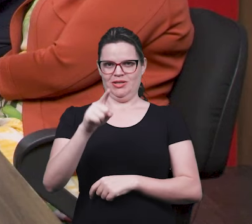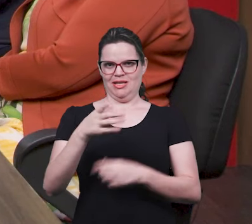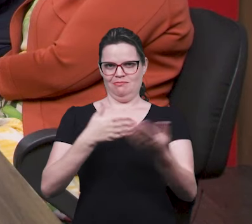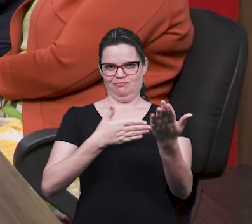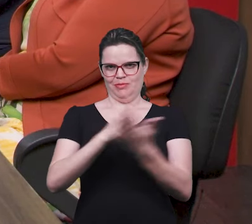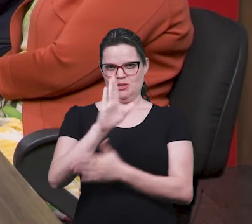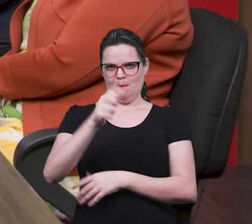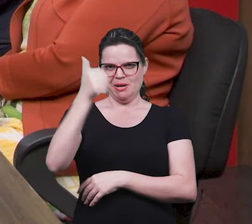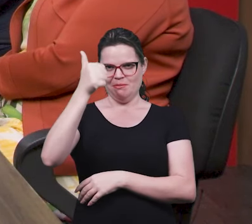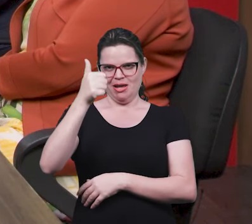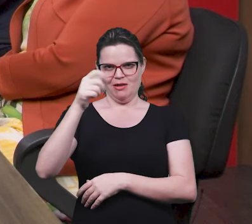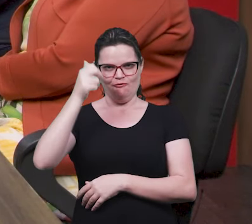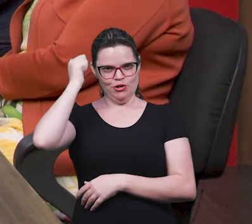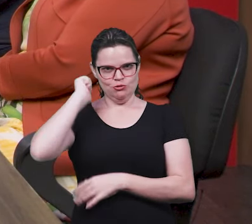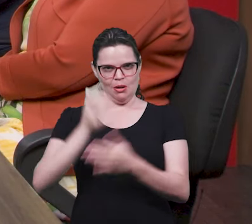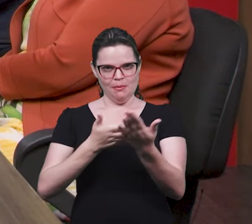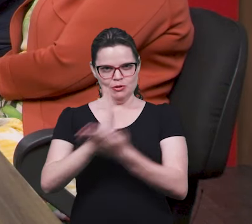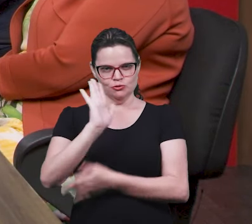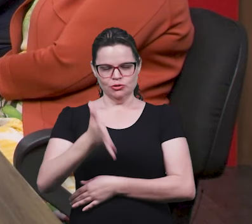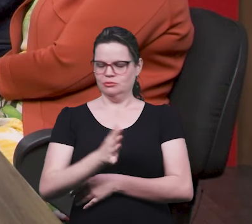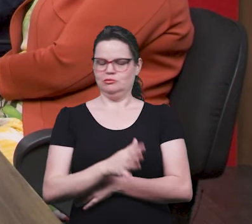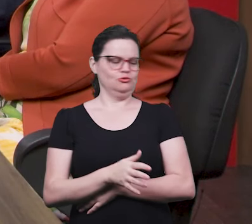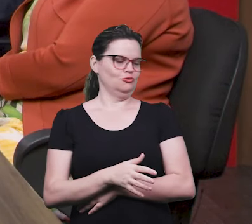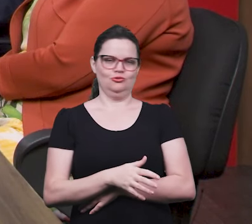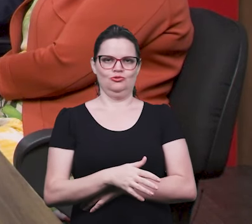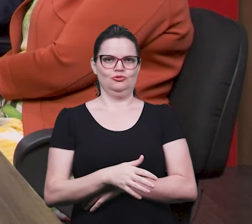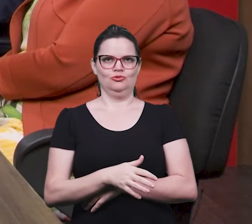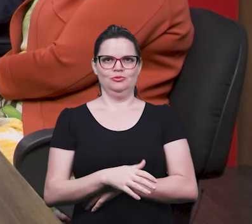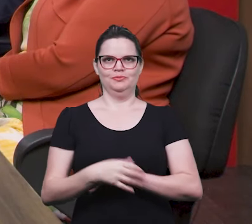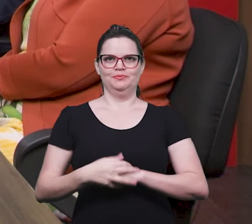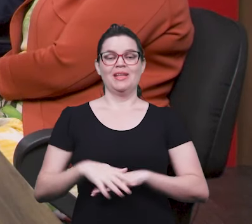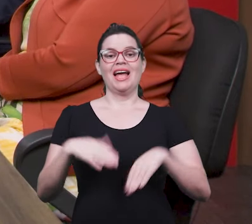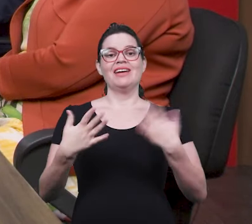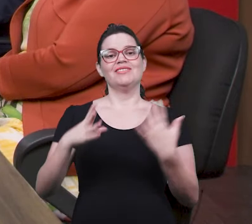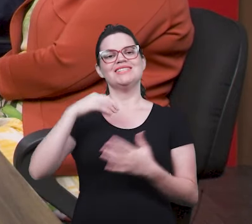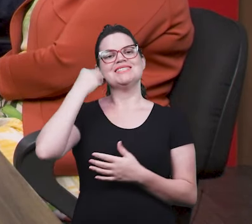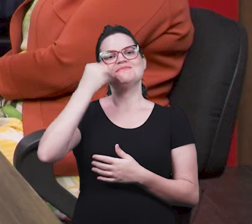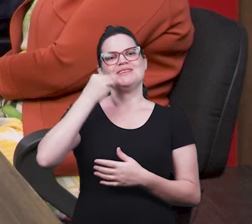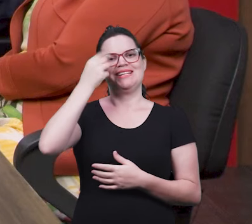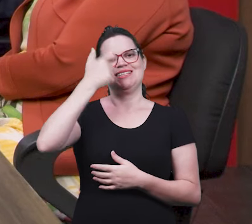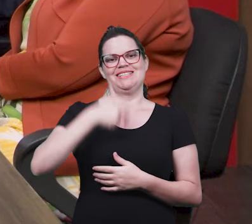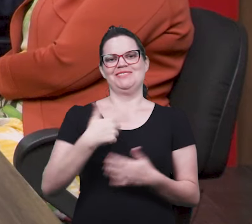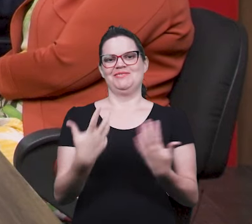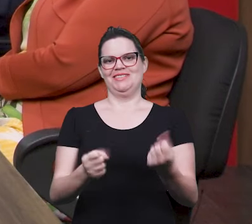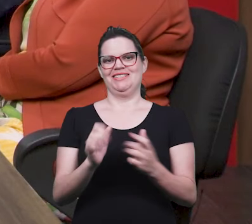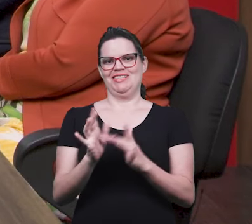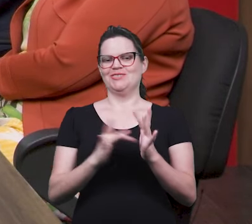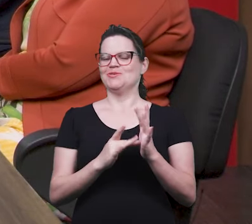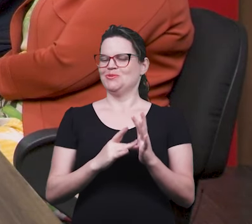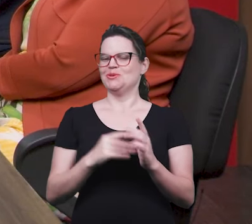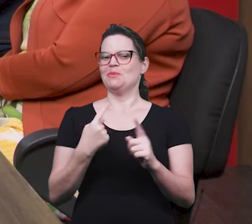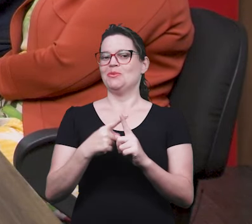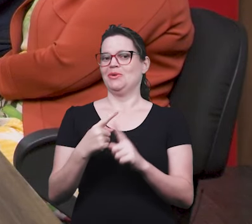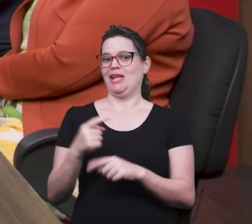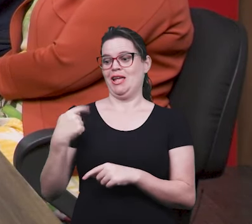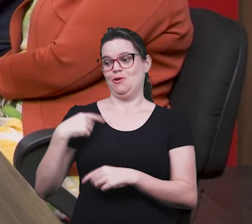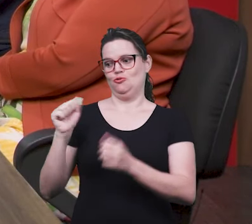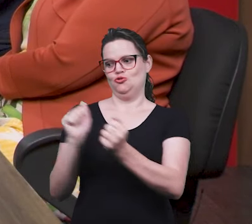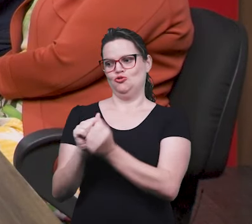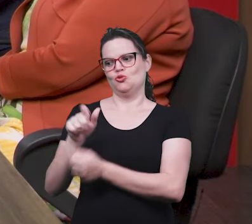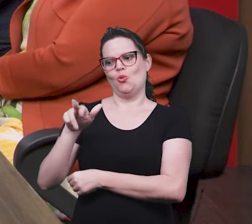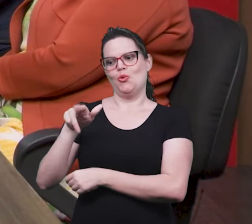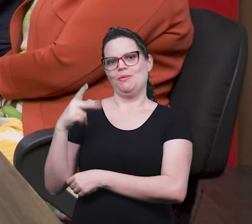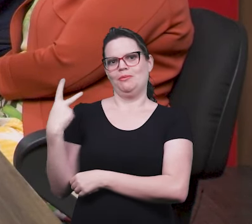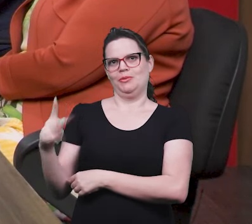aí aconteceu um fato interessante. Aí que vem a experiência da conversão. Uhum. Eu estava junto com o irmão dela. Já